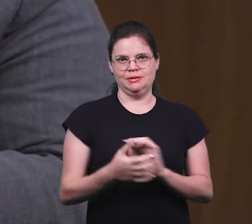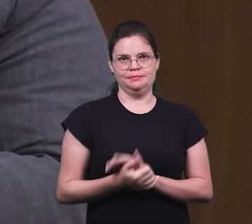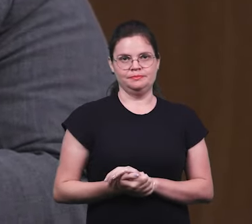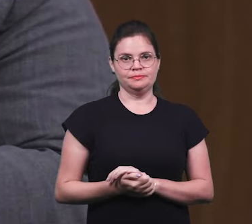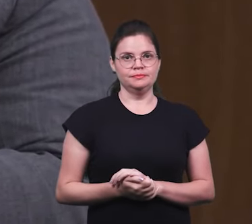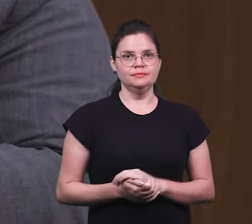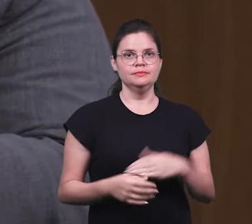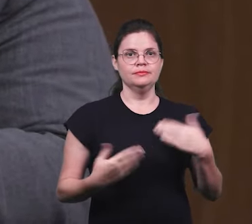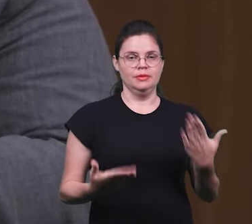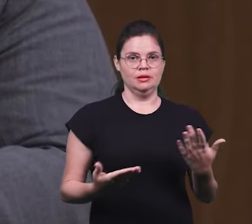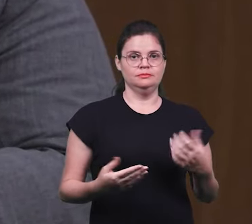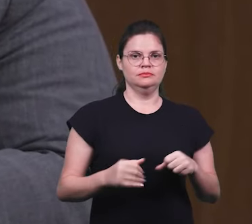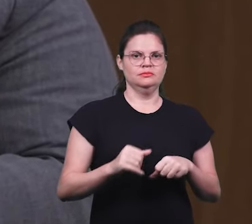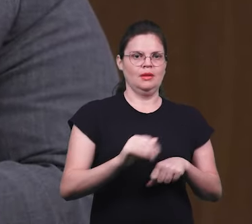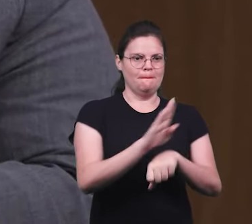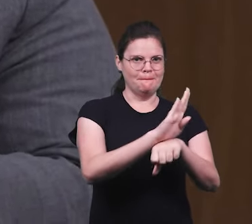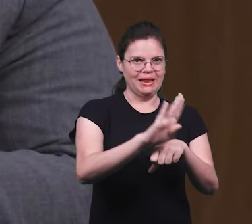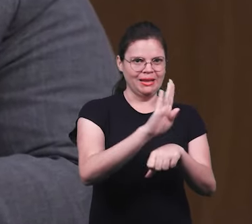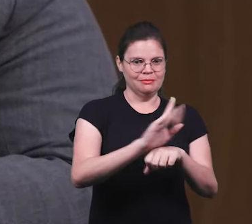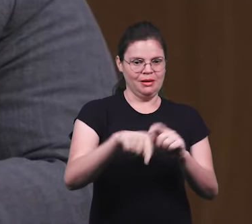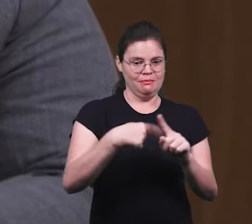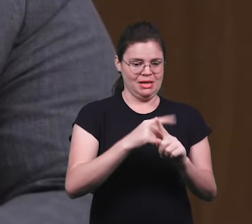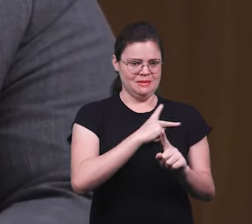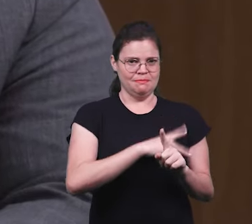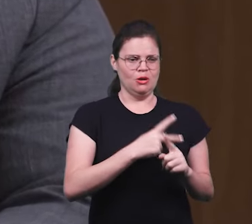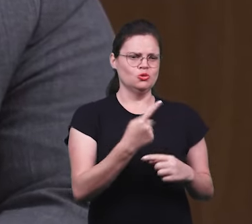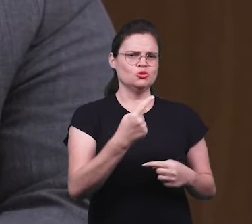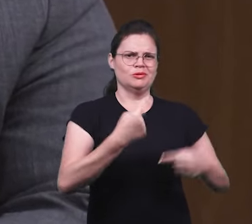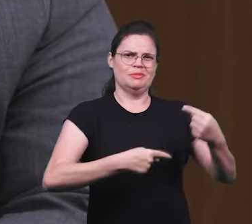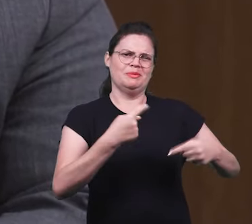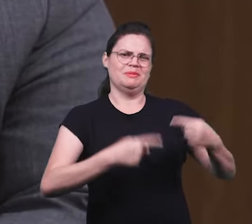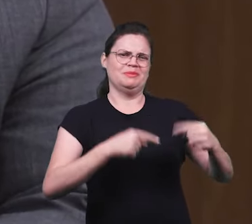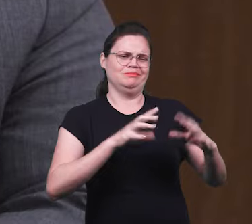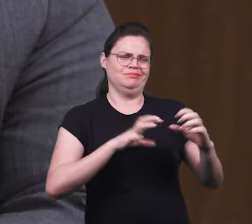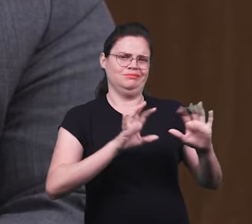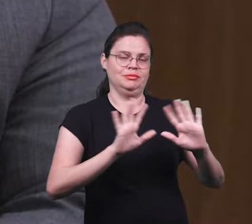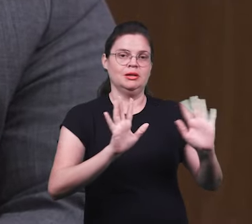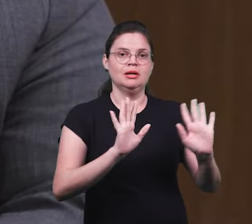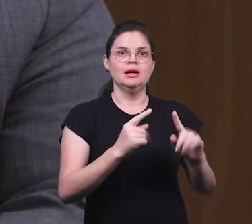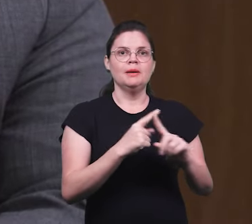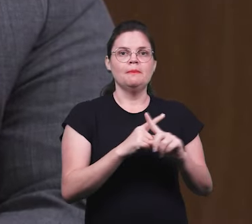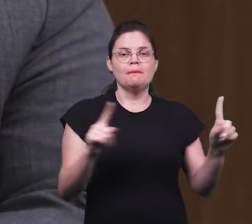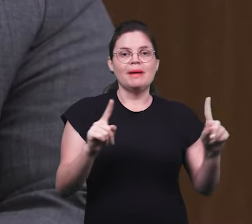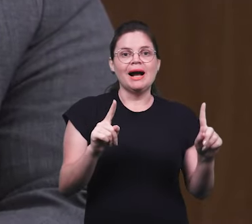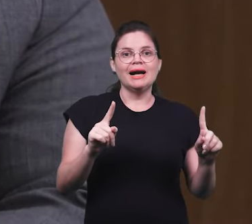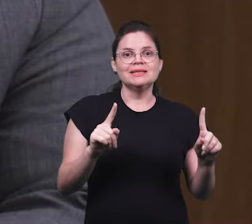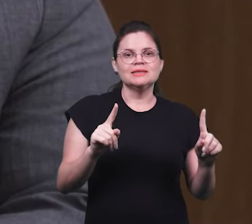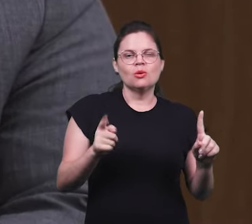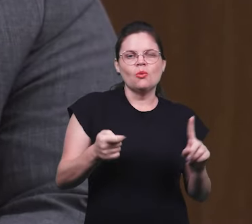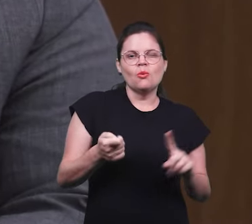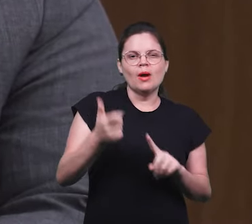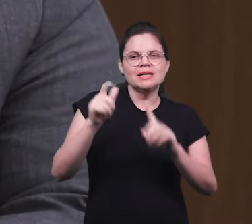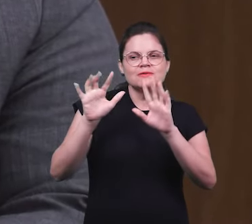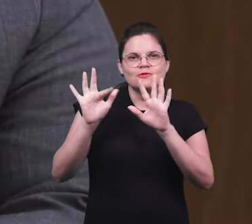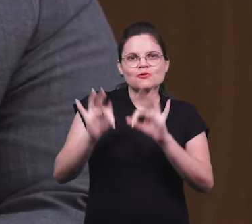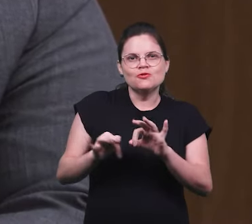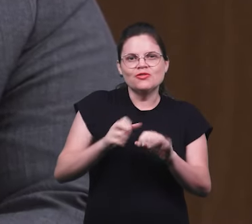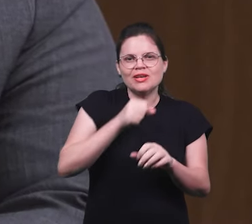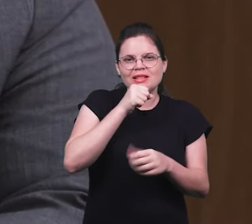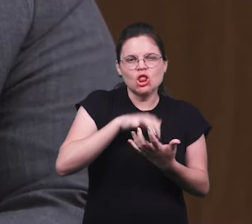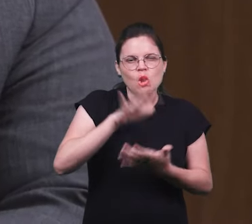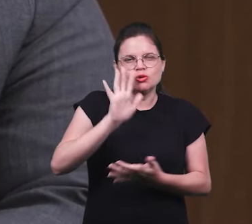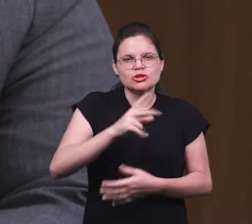e Barnabé têm essa divisão, essa contenda, mas no finalzinho da vida de Paulo, no final do ministério dele, ele escrevendo